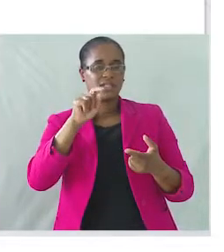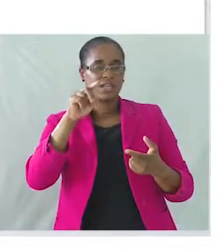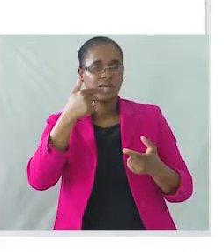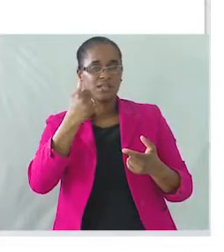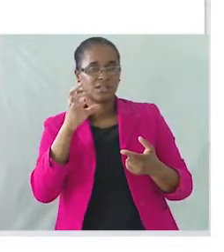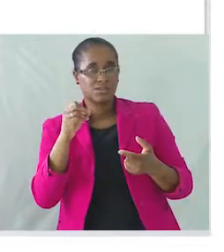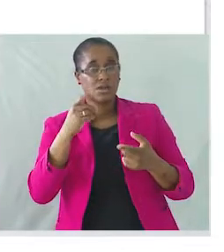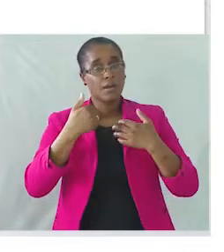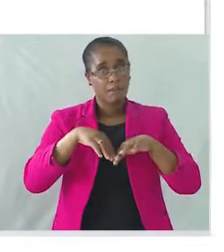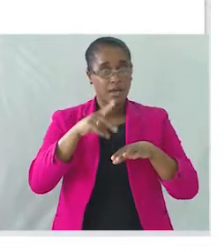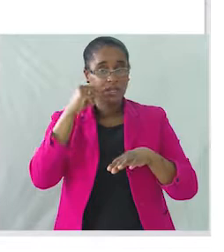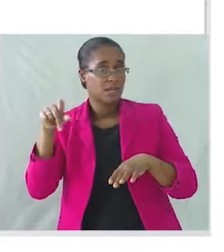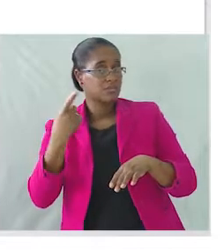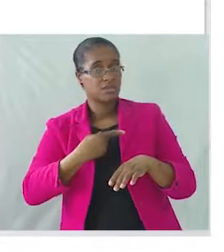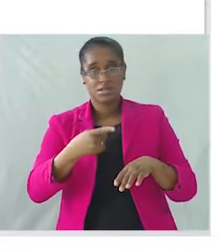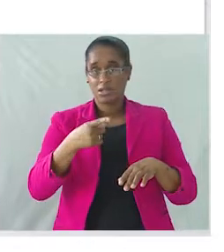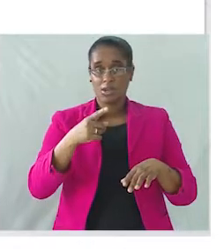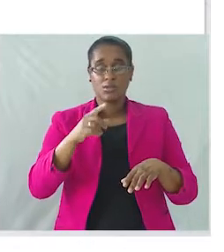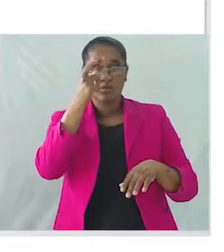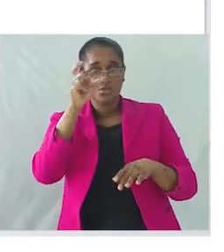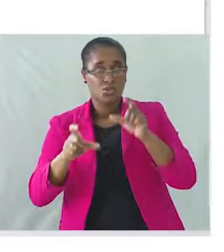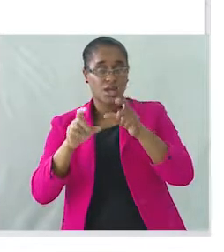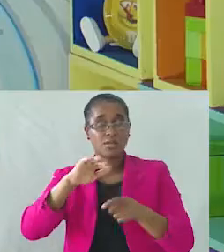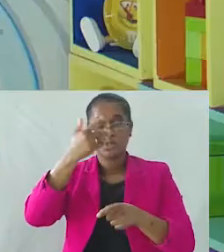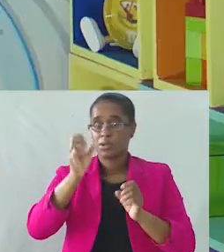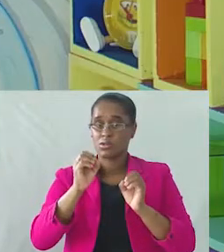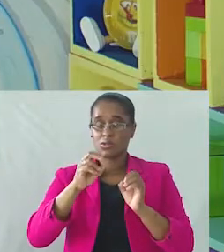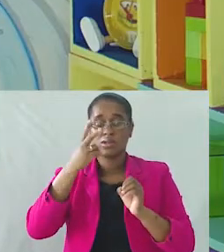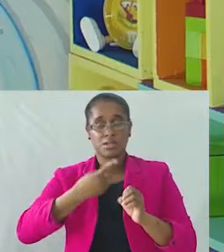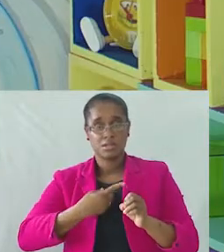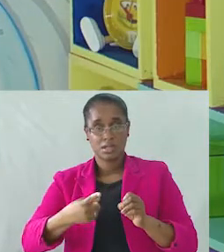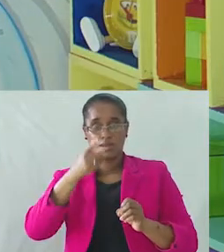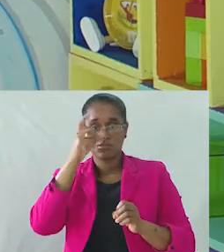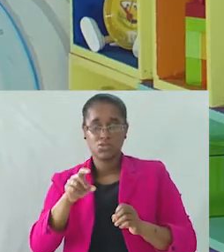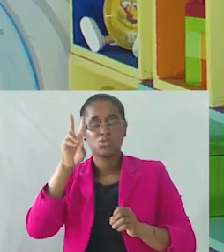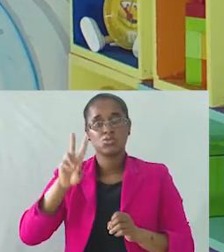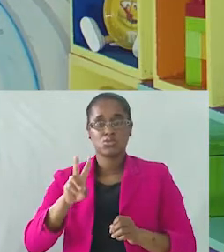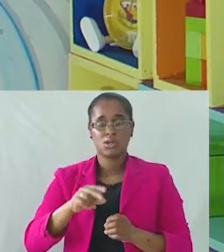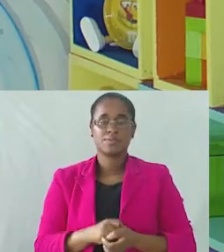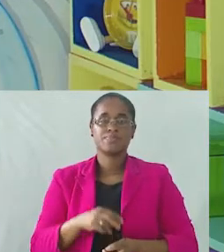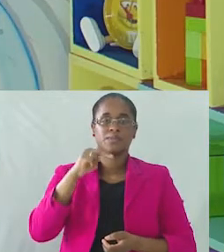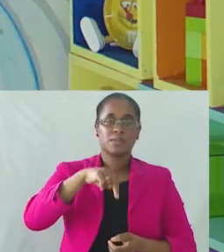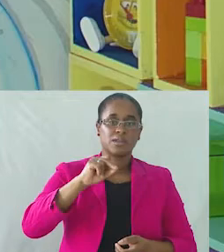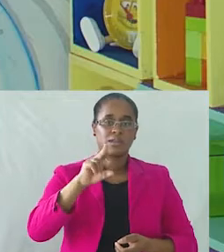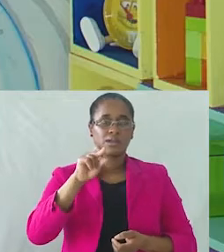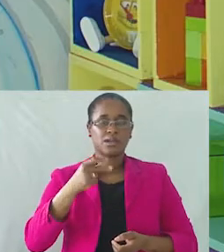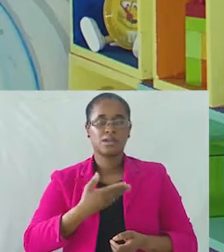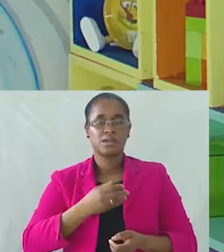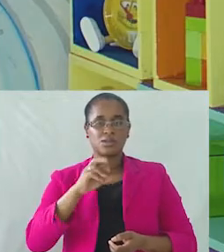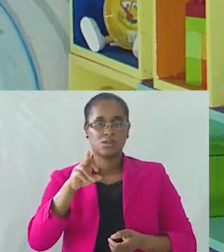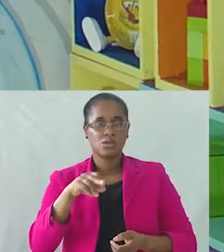secundária. Não participante. Narrador não participante. É um narrador